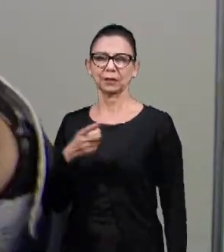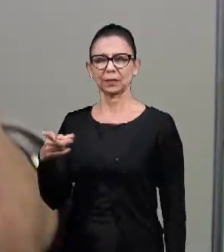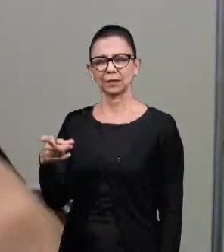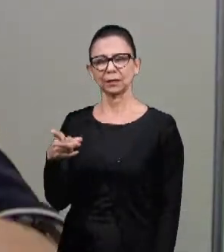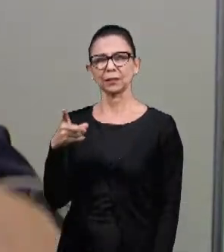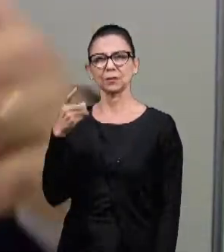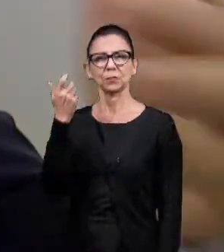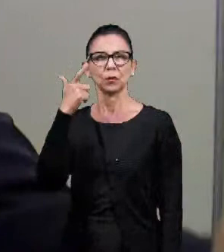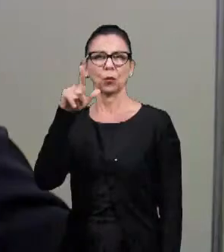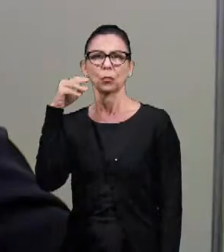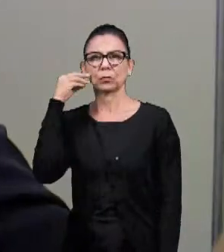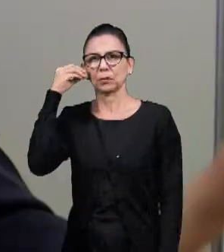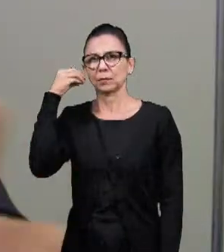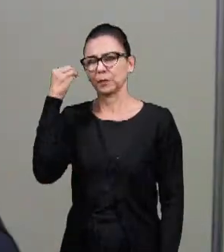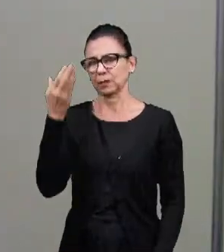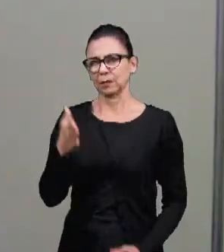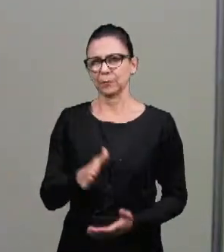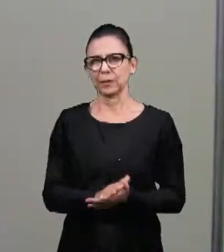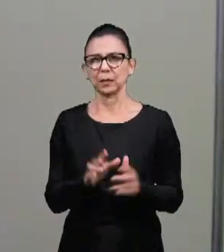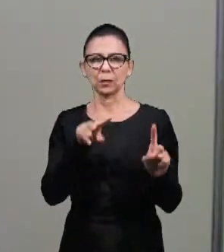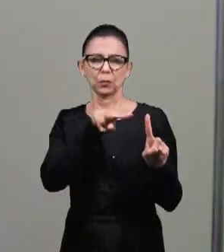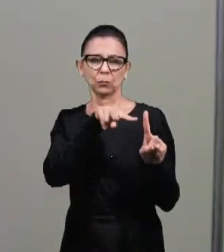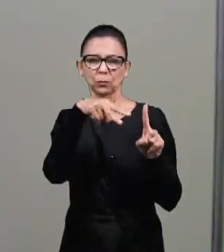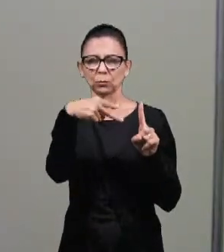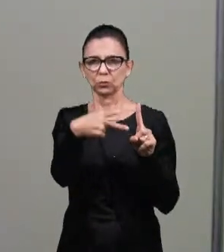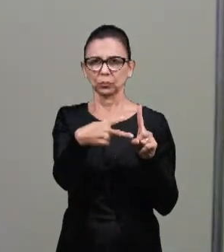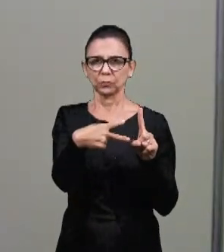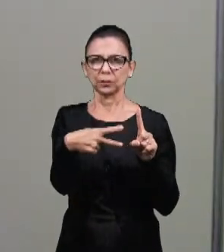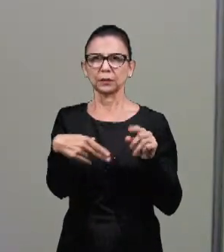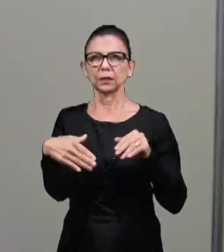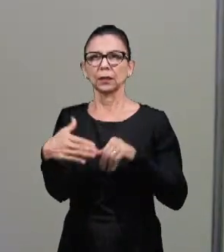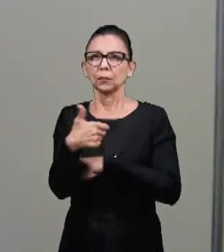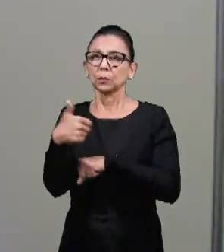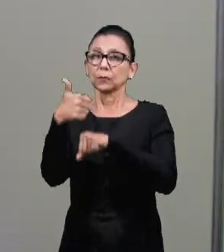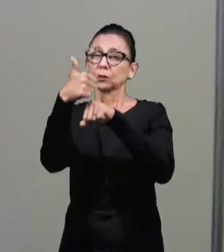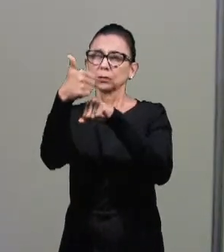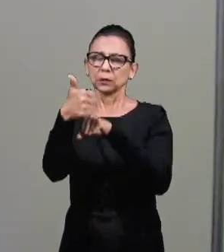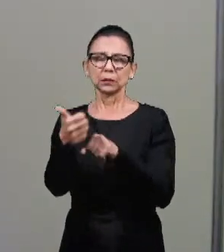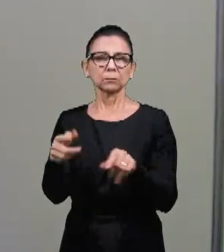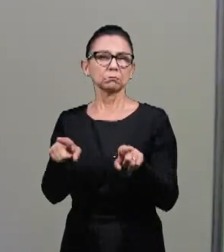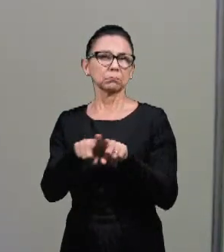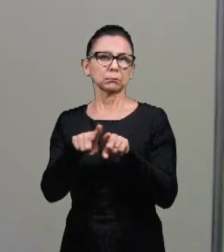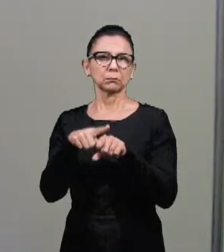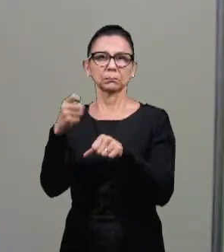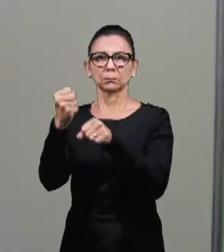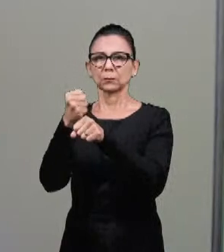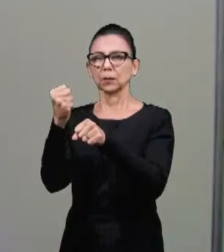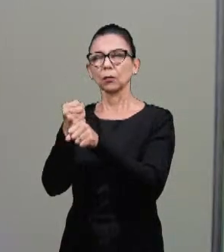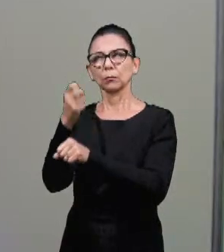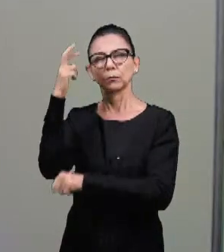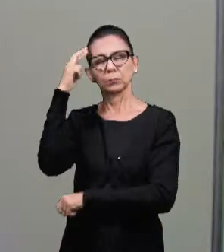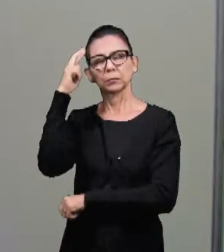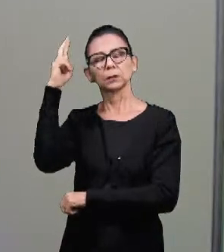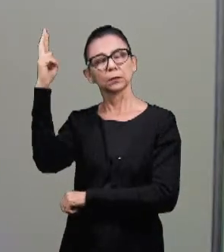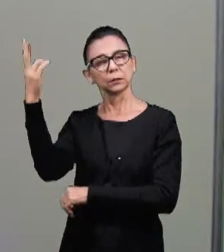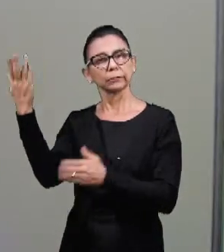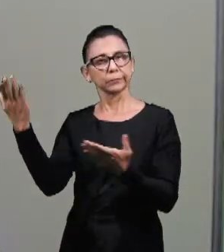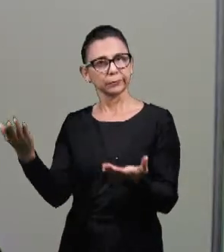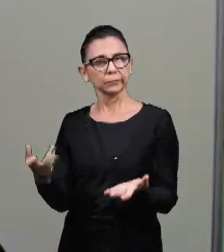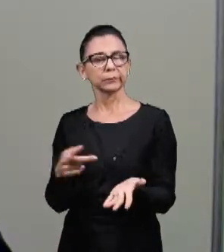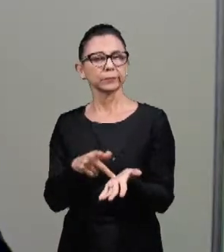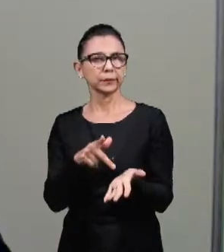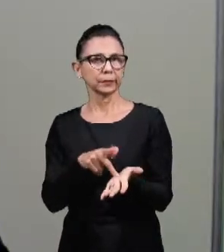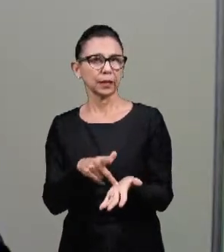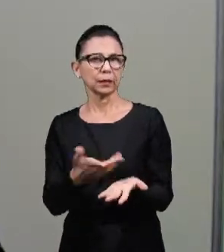do ponto de vista da sua experiência profissional, como principalmente na obra, na direção, na obra do Senhor. Não